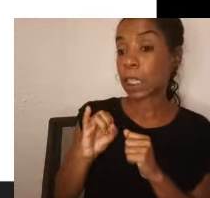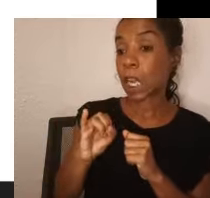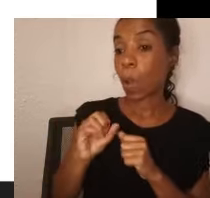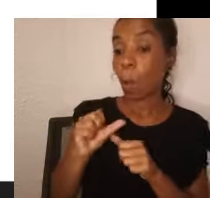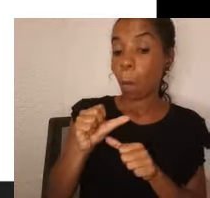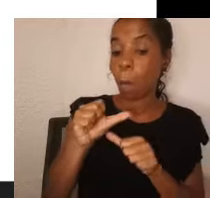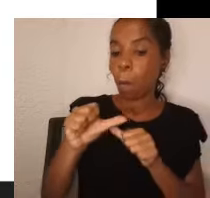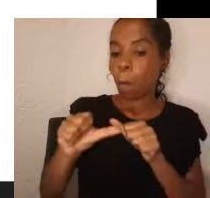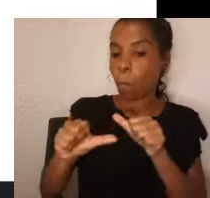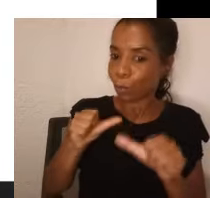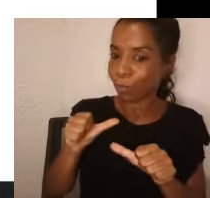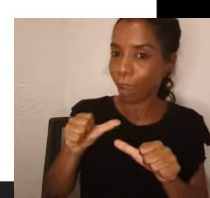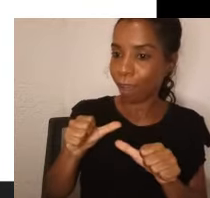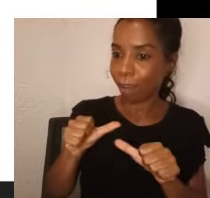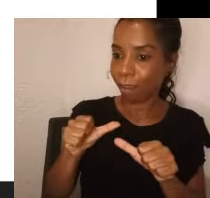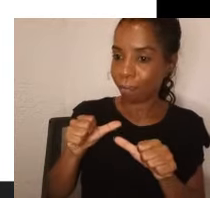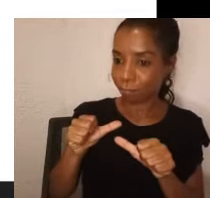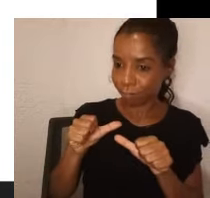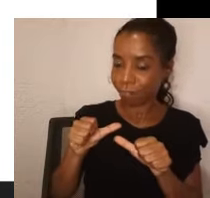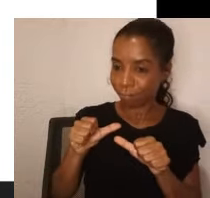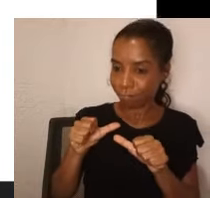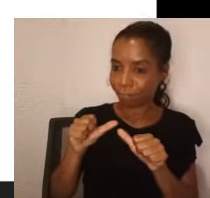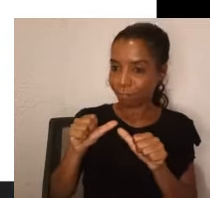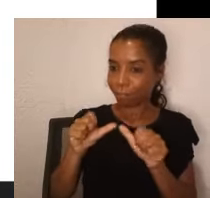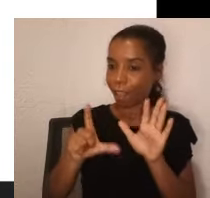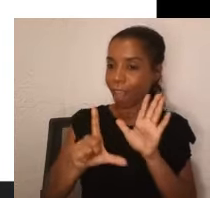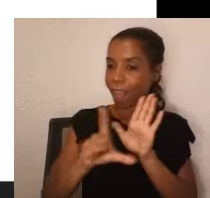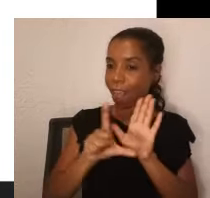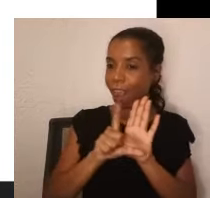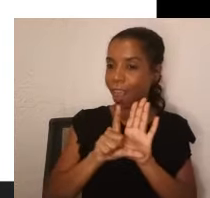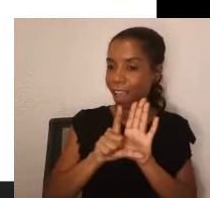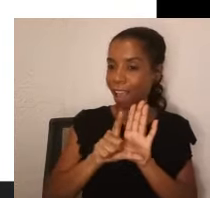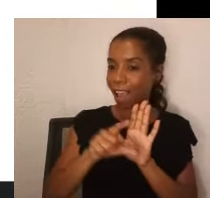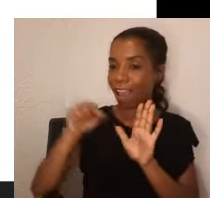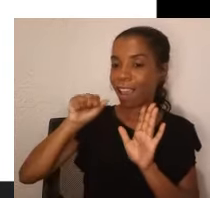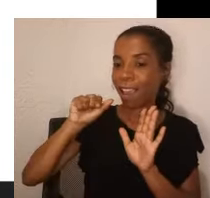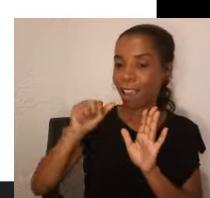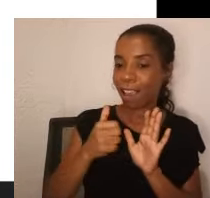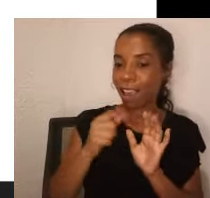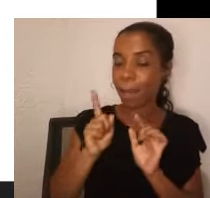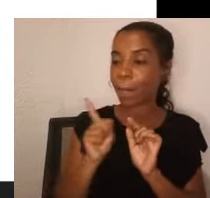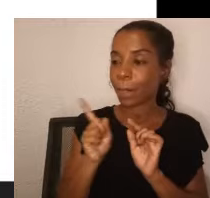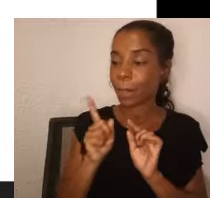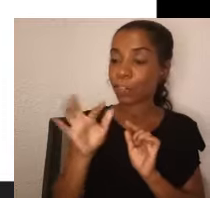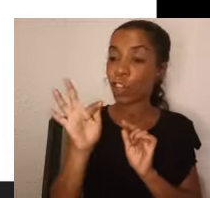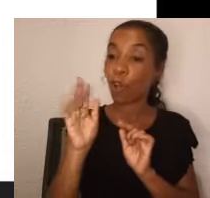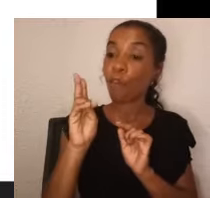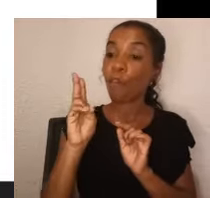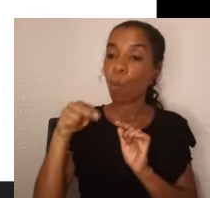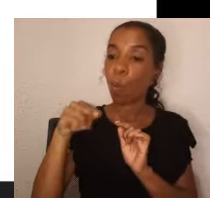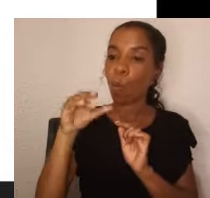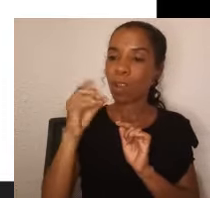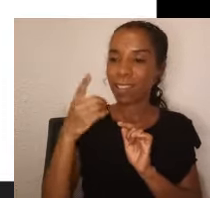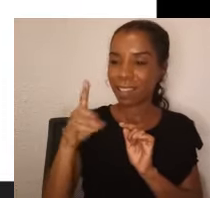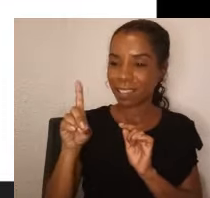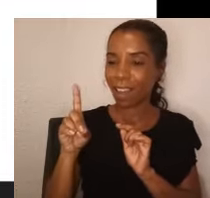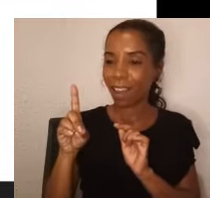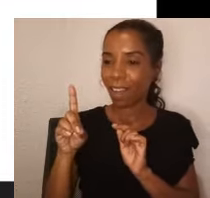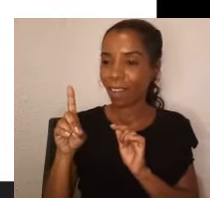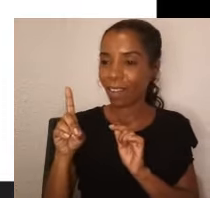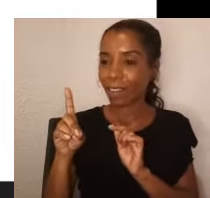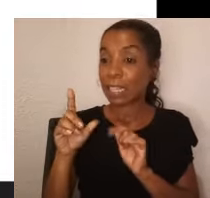alteração, né, na lei dessa função aqui, né? Então, agora a função